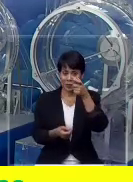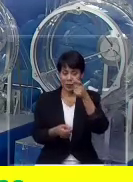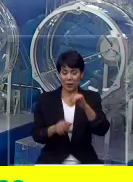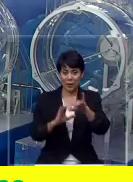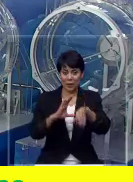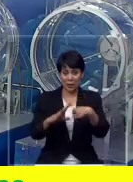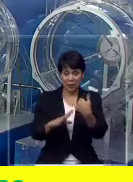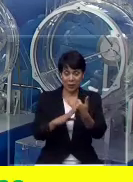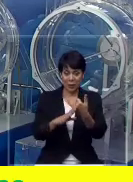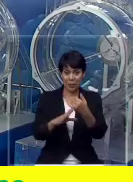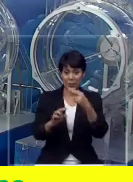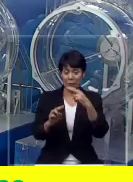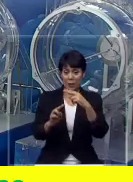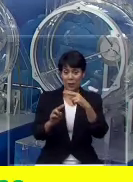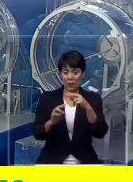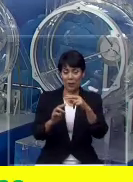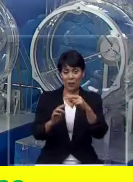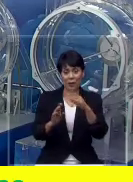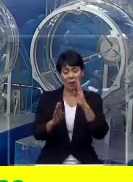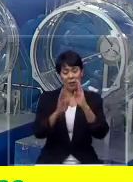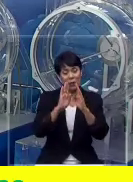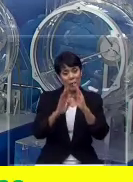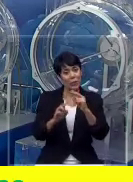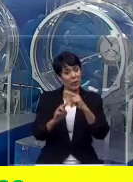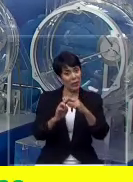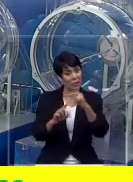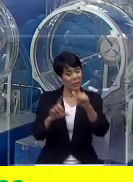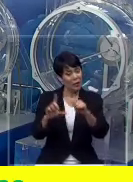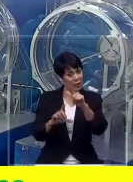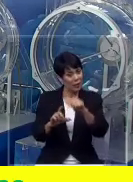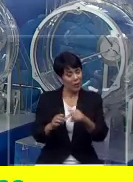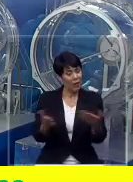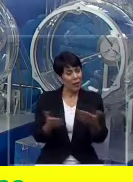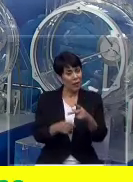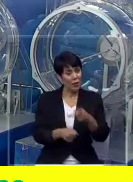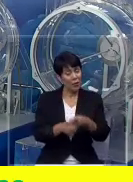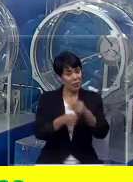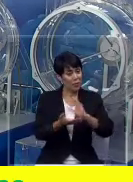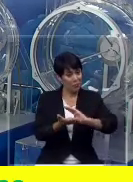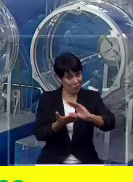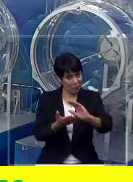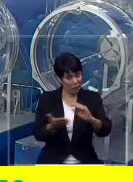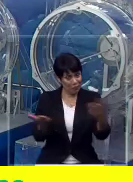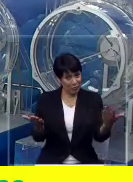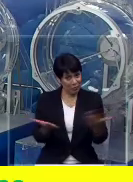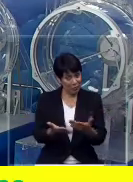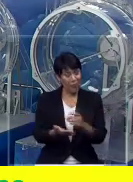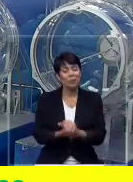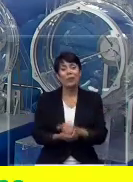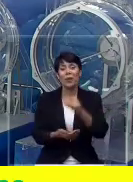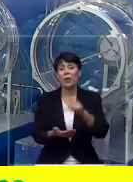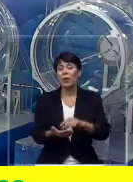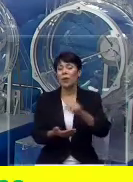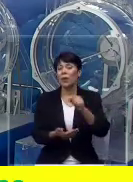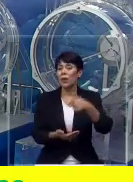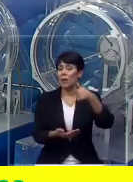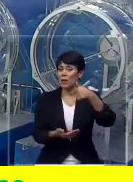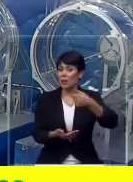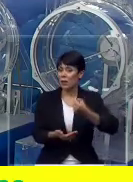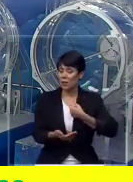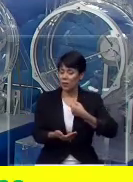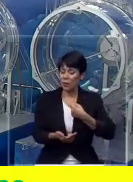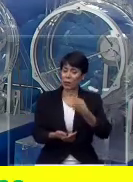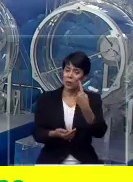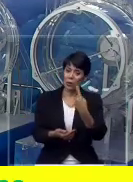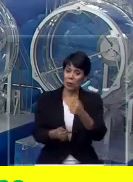no YouTube, no Facebook da Caixa e da Rede TV. Vamos ver se esse prêmio sai hoje. Na Time Mania são sorteados 7 números